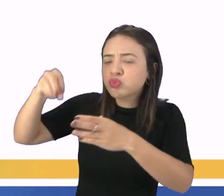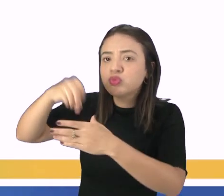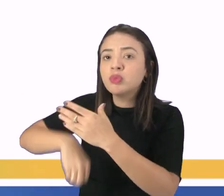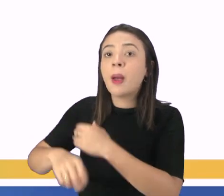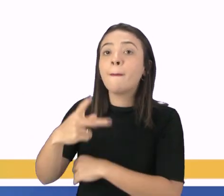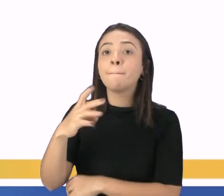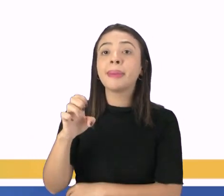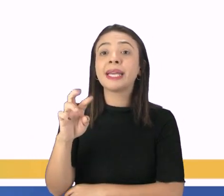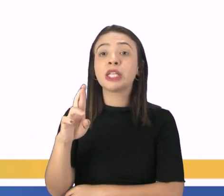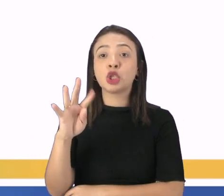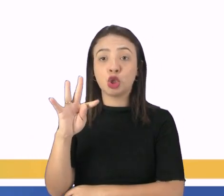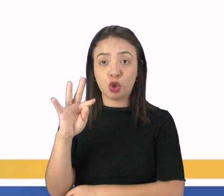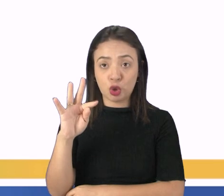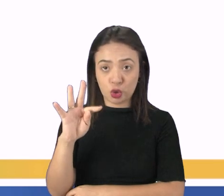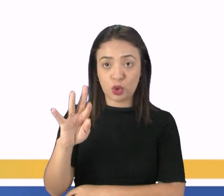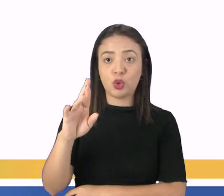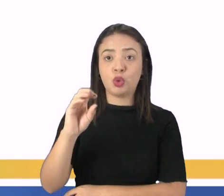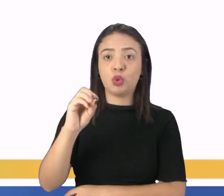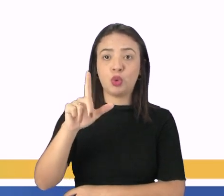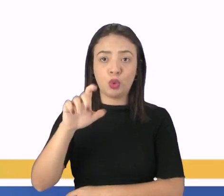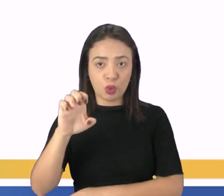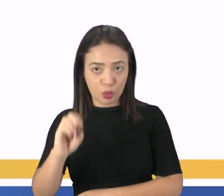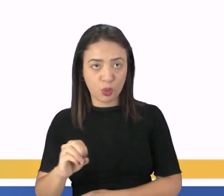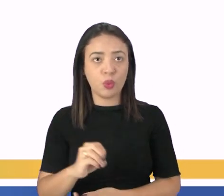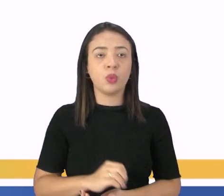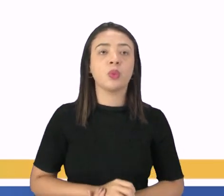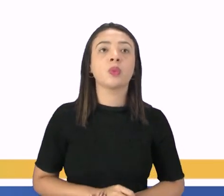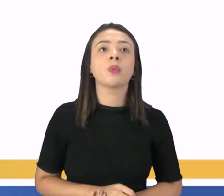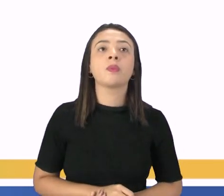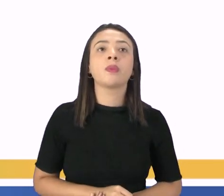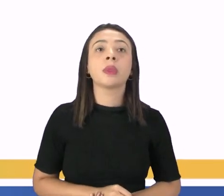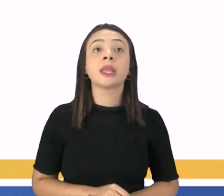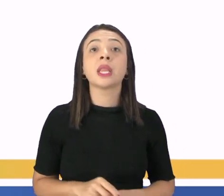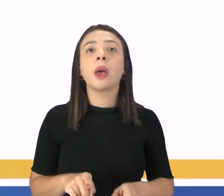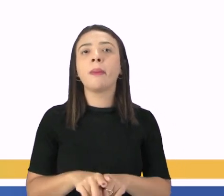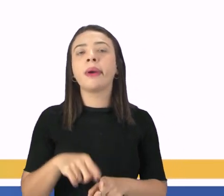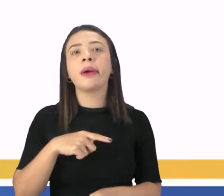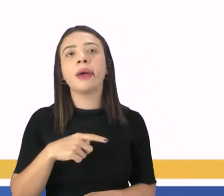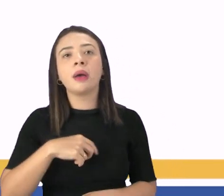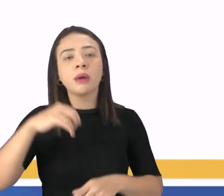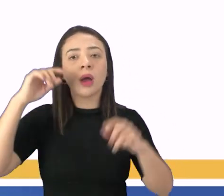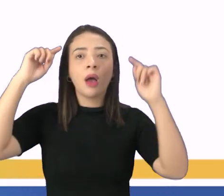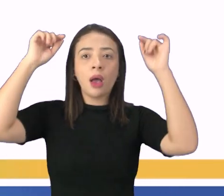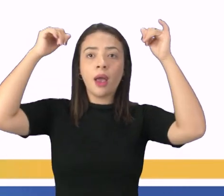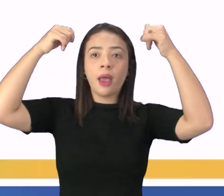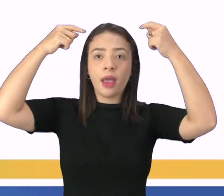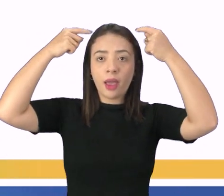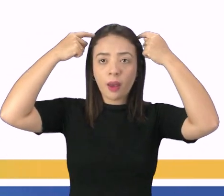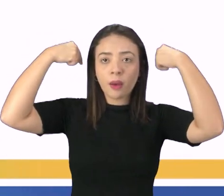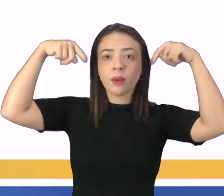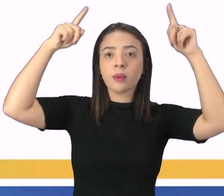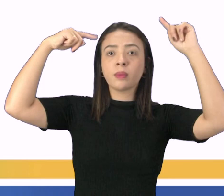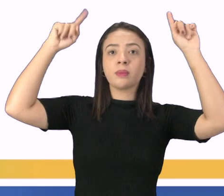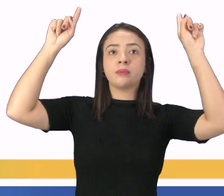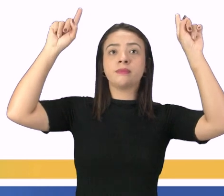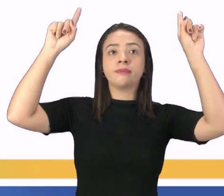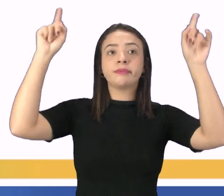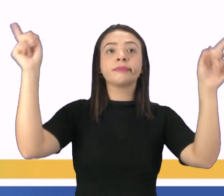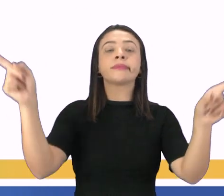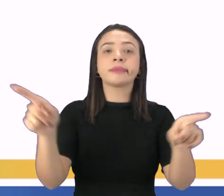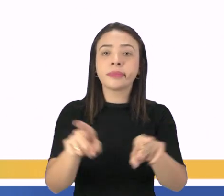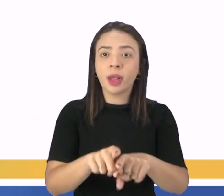e gás natural. Outro destaque da economia nacional são os rebanhos de ovinos, caprinos, bovinos e